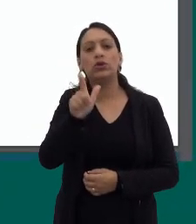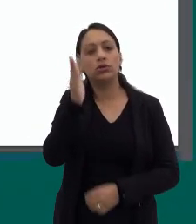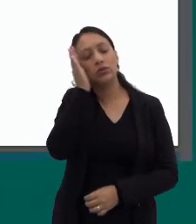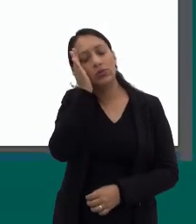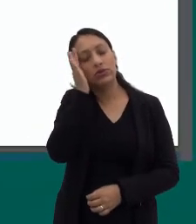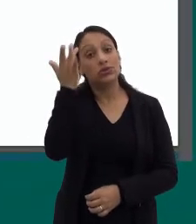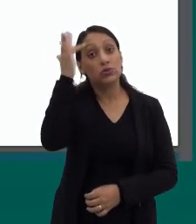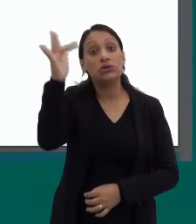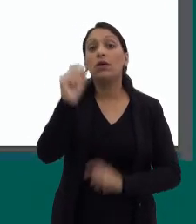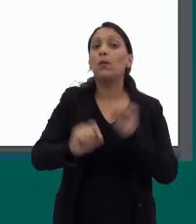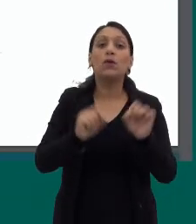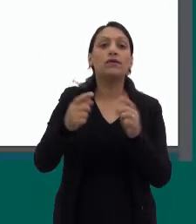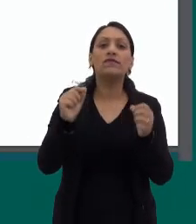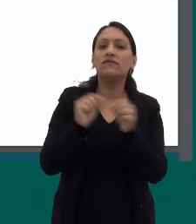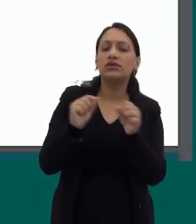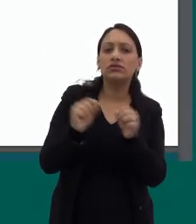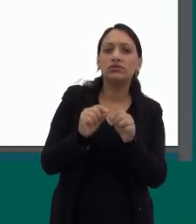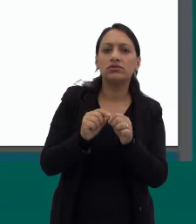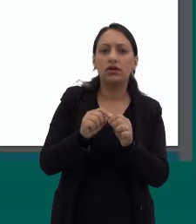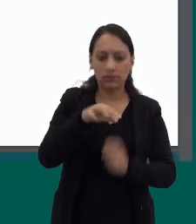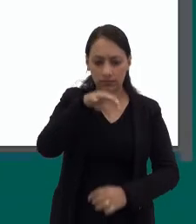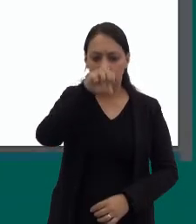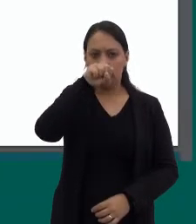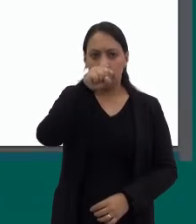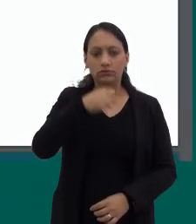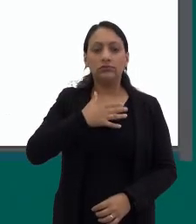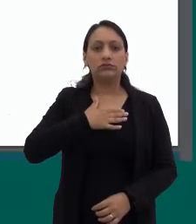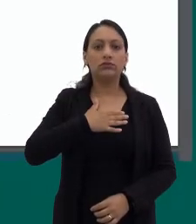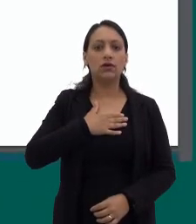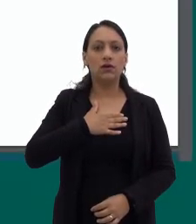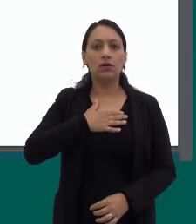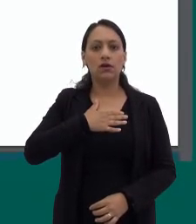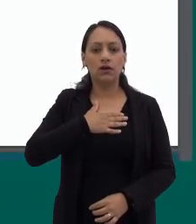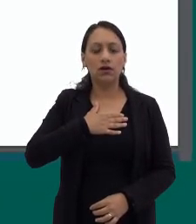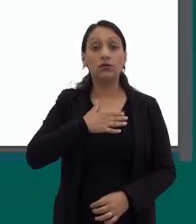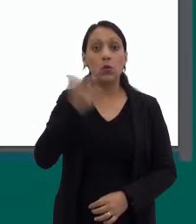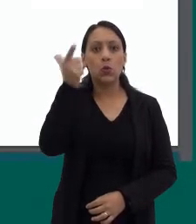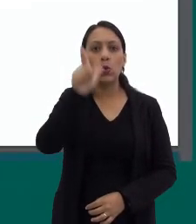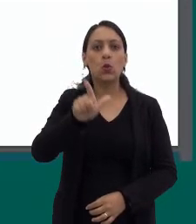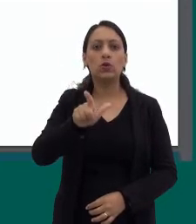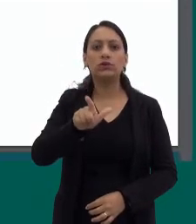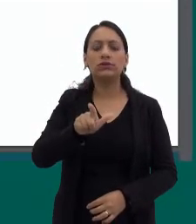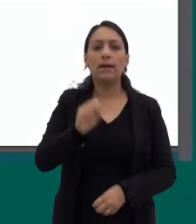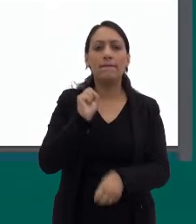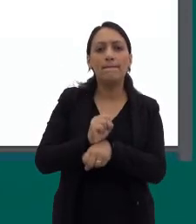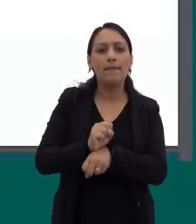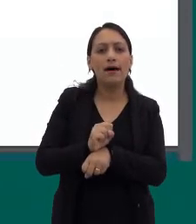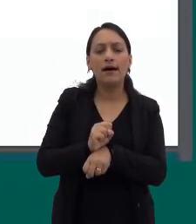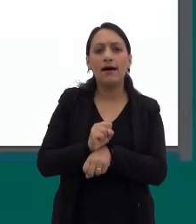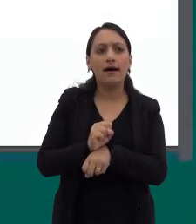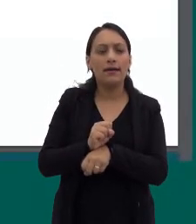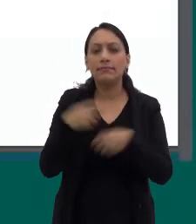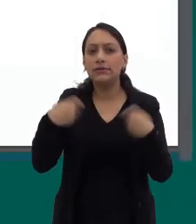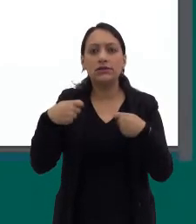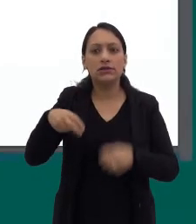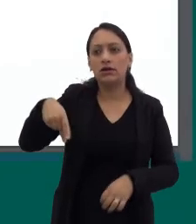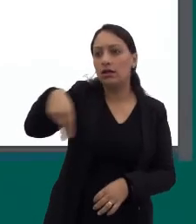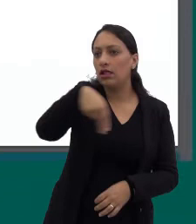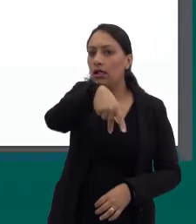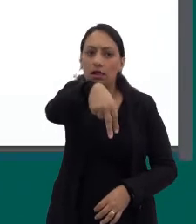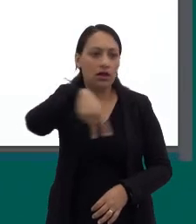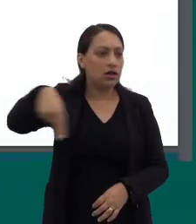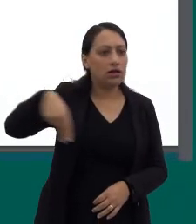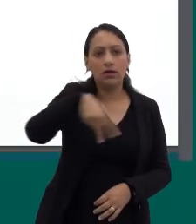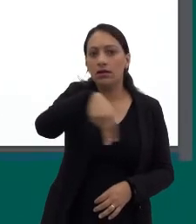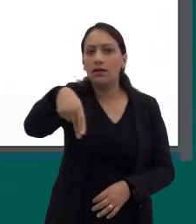mais o que fazer. Sua respiração fica muito ofegante, você não consegue parar quieto, tem que andar para todos os